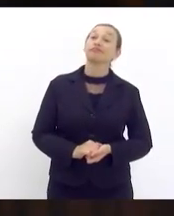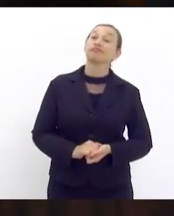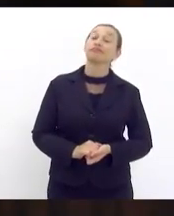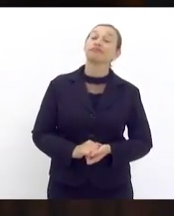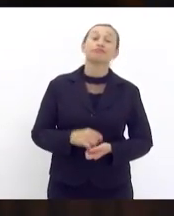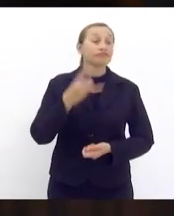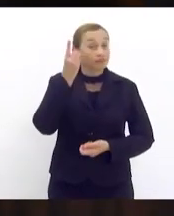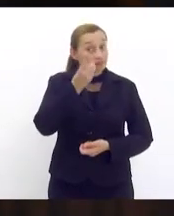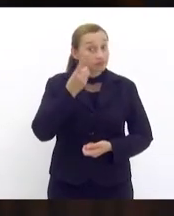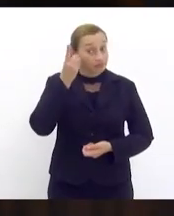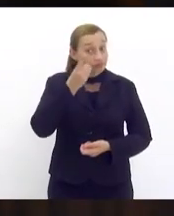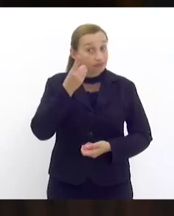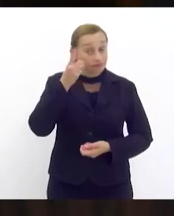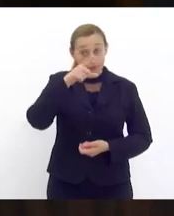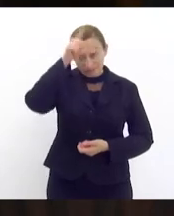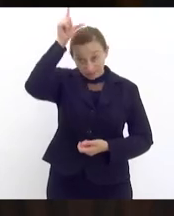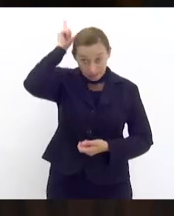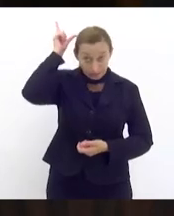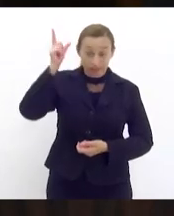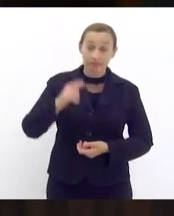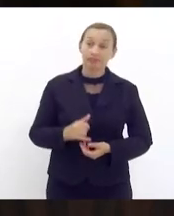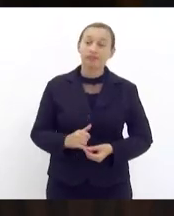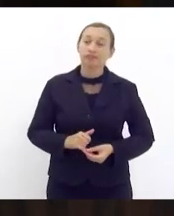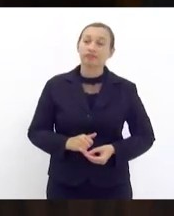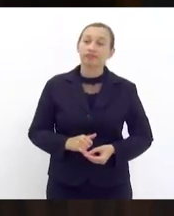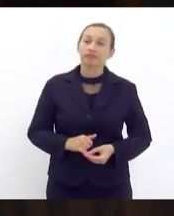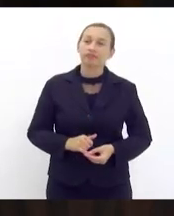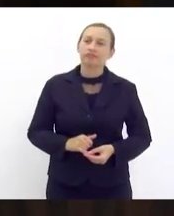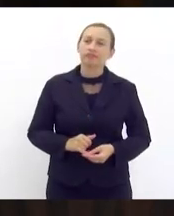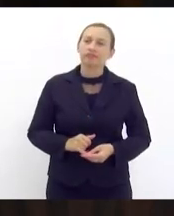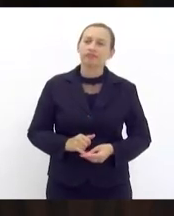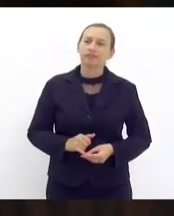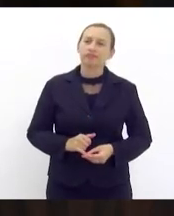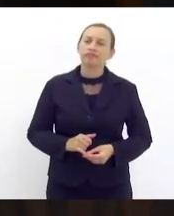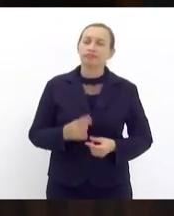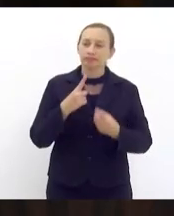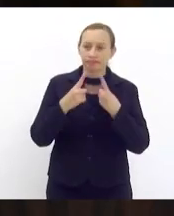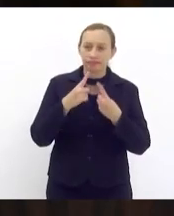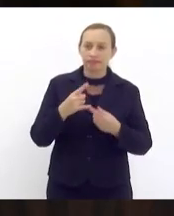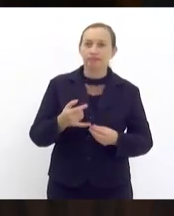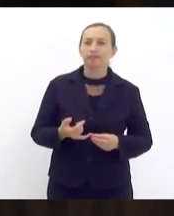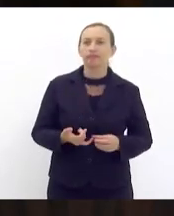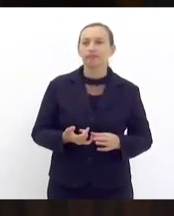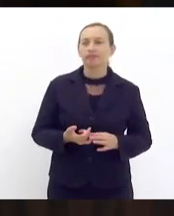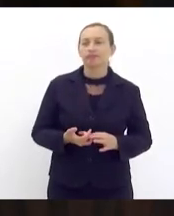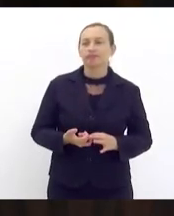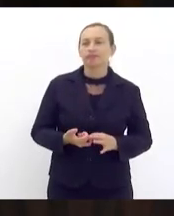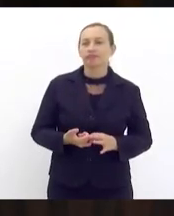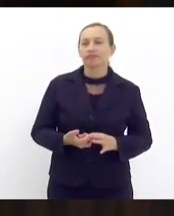Deputado Luiz Paulo para discutir